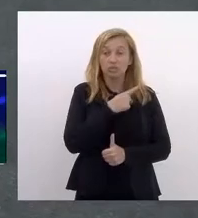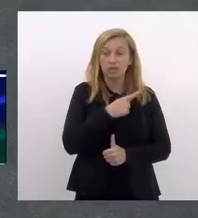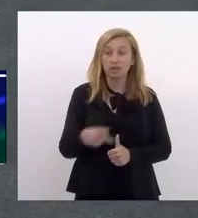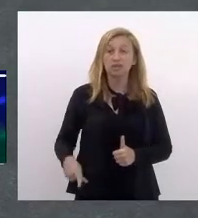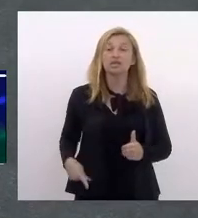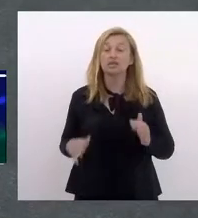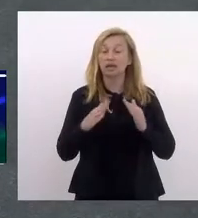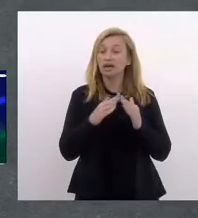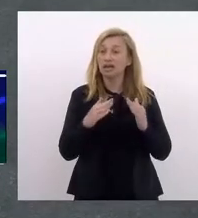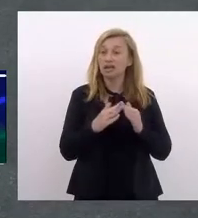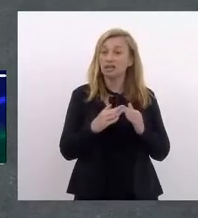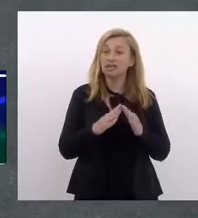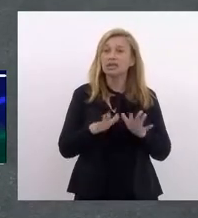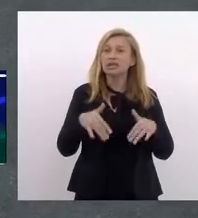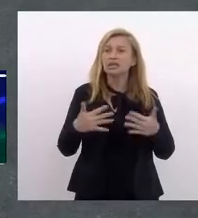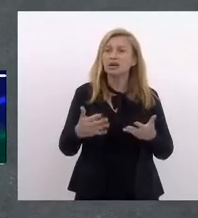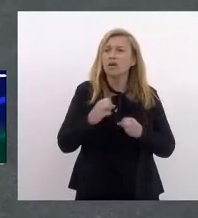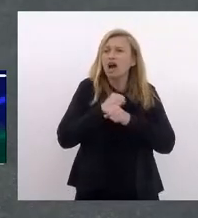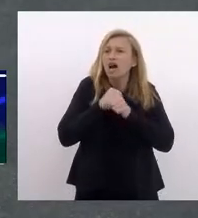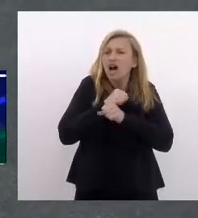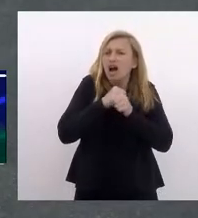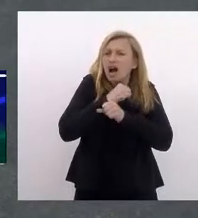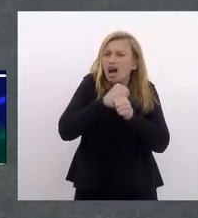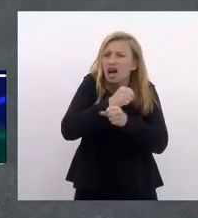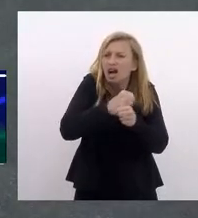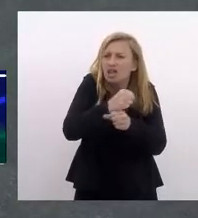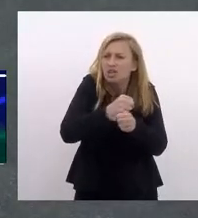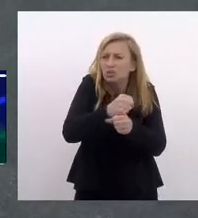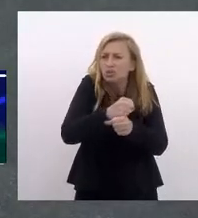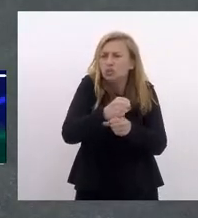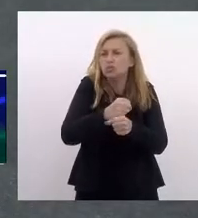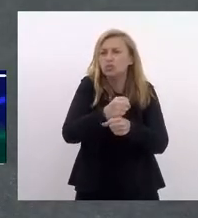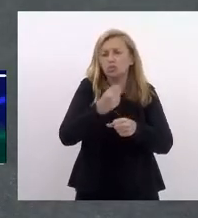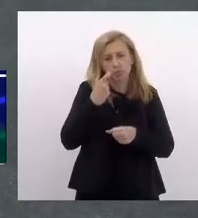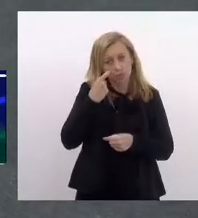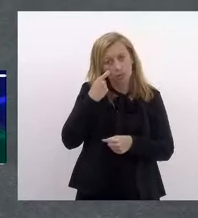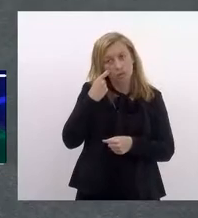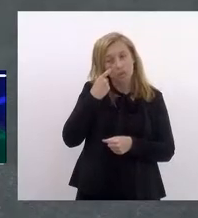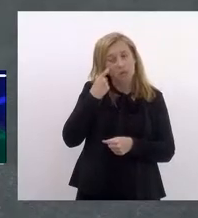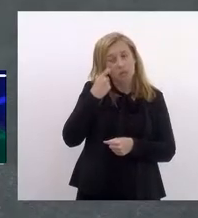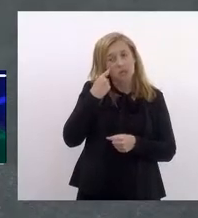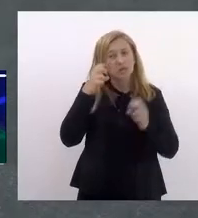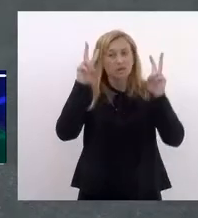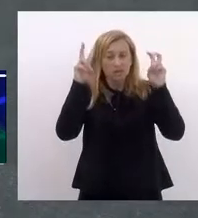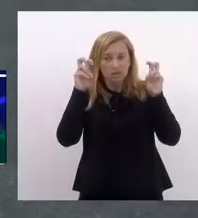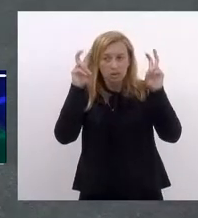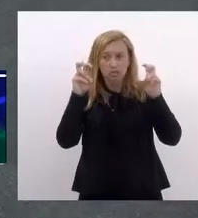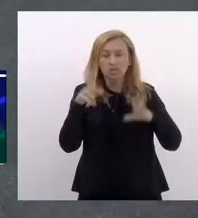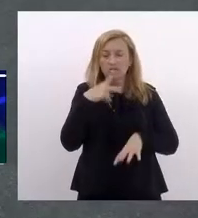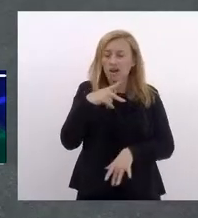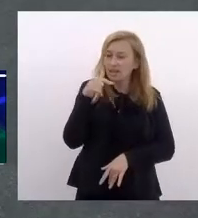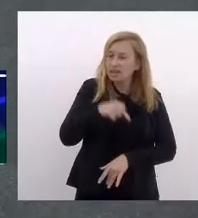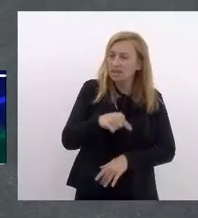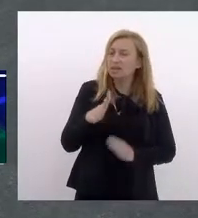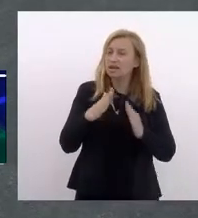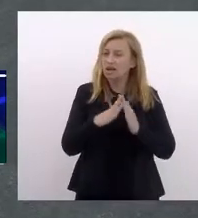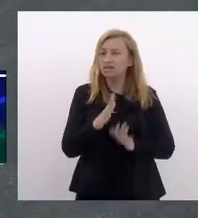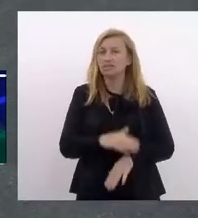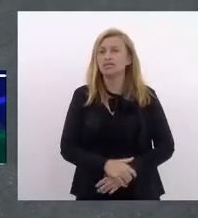da casa. Então, são anos e anos que essa questão é trazida aqui para